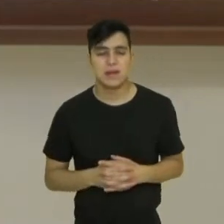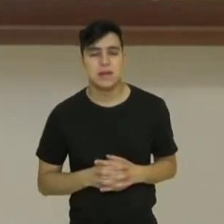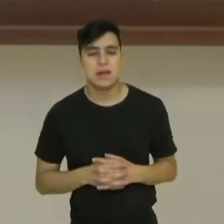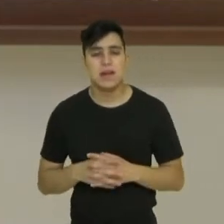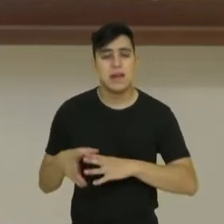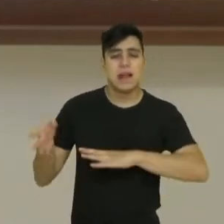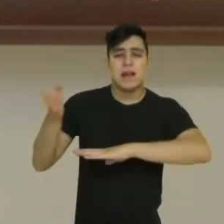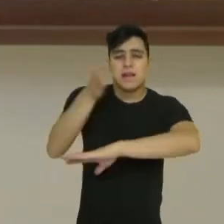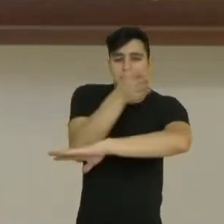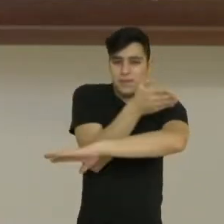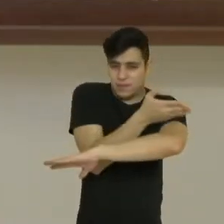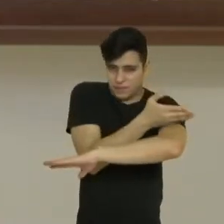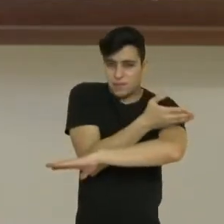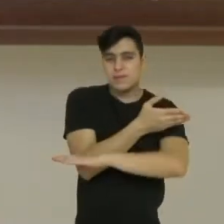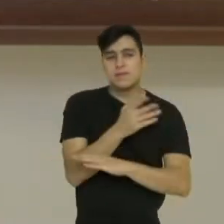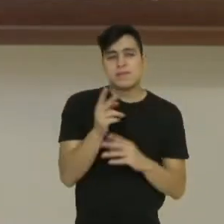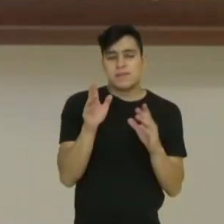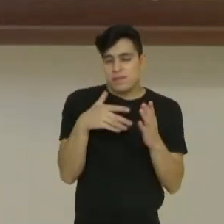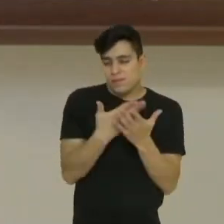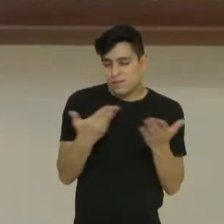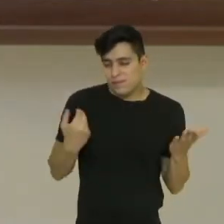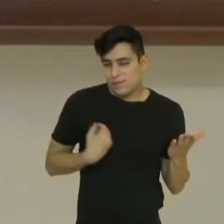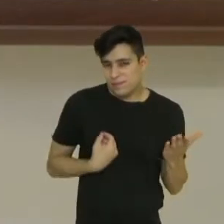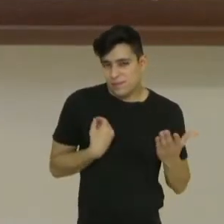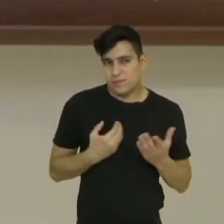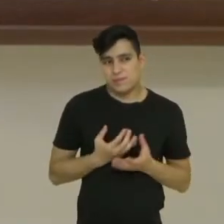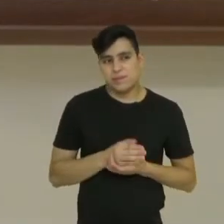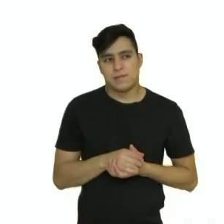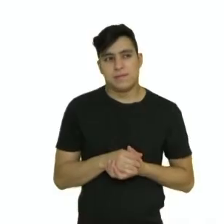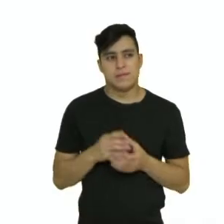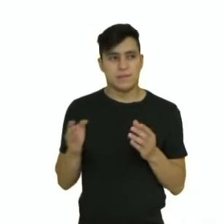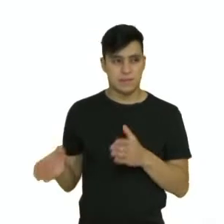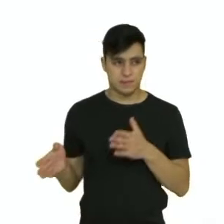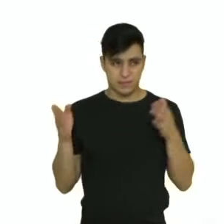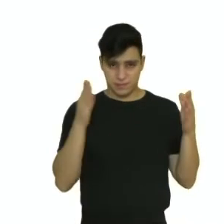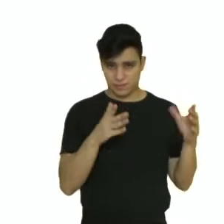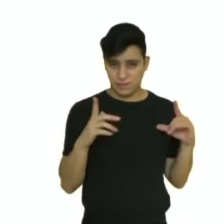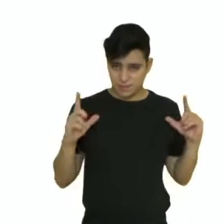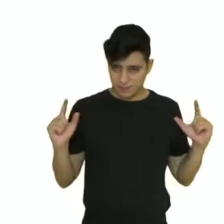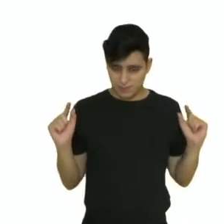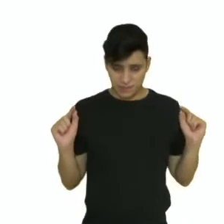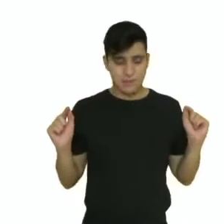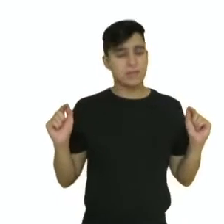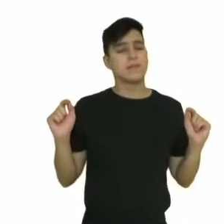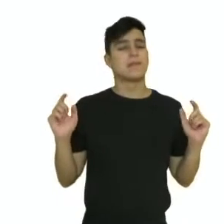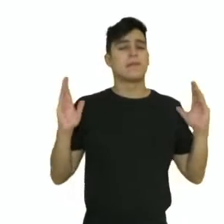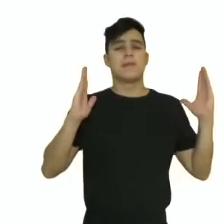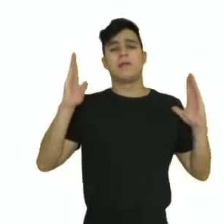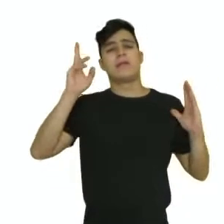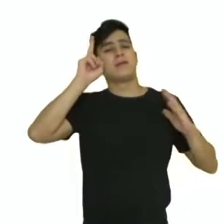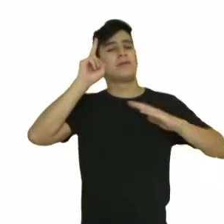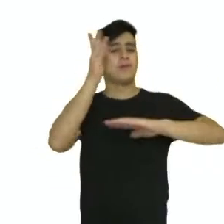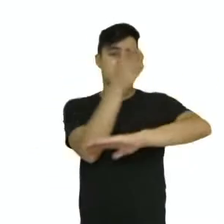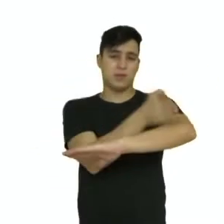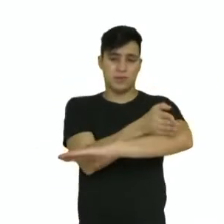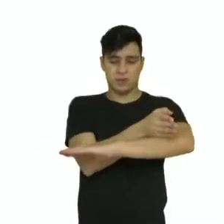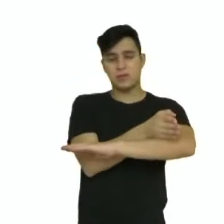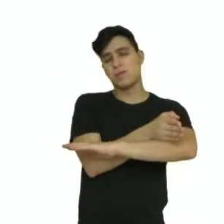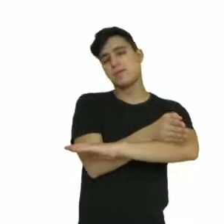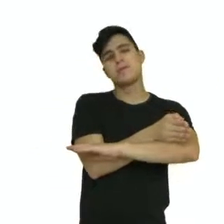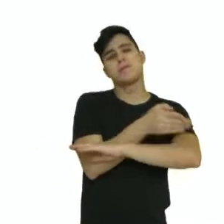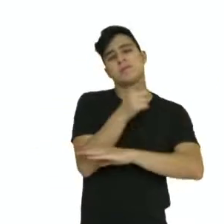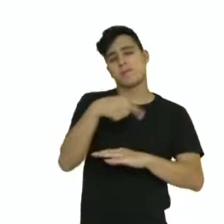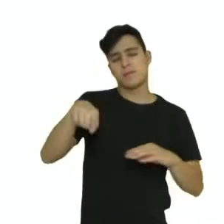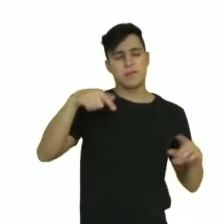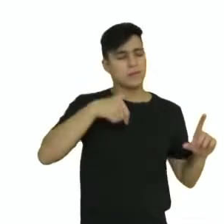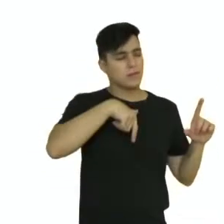Idade Antiga que veio até os dias de hoje. E nós temos uma passagem na história que é a Idade Média. A Idade Média, o novo estilo de desenho e